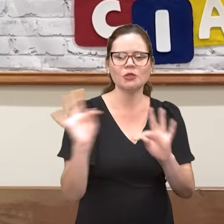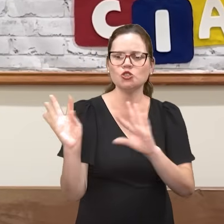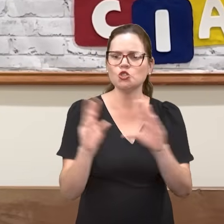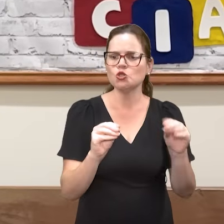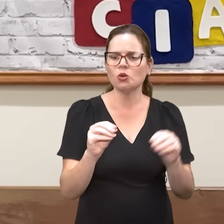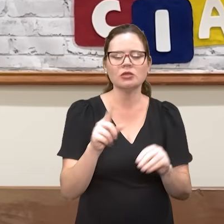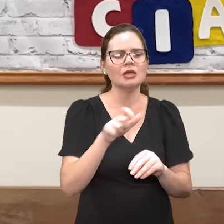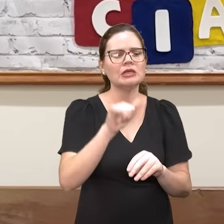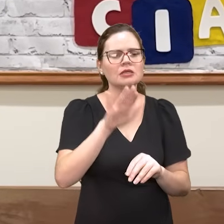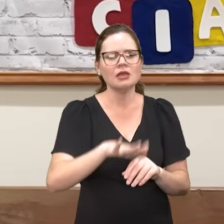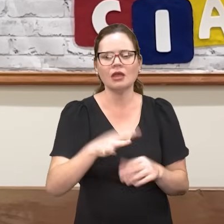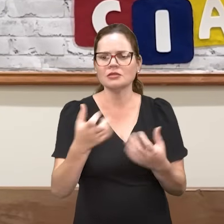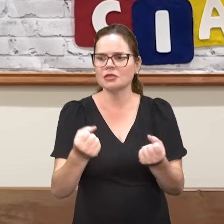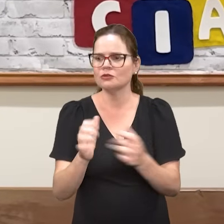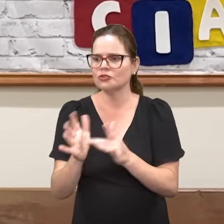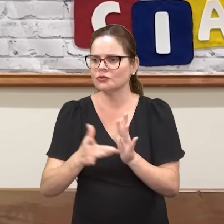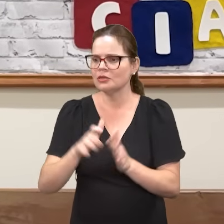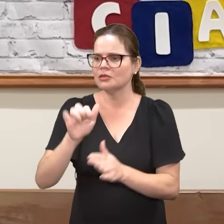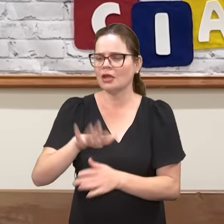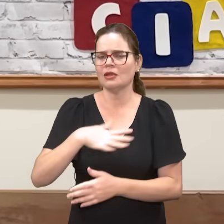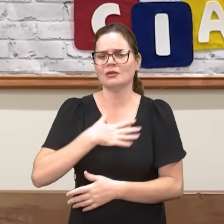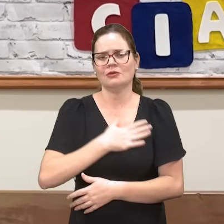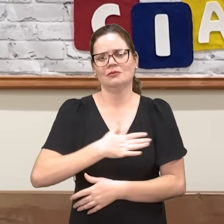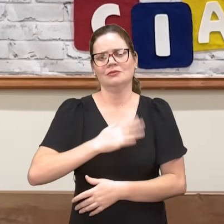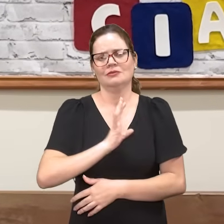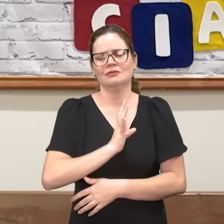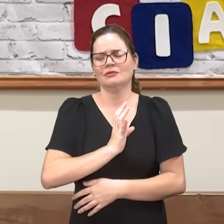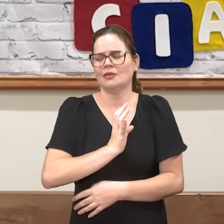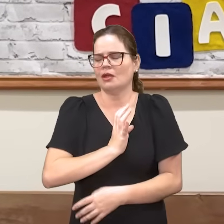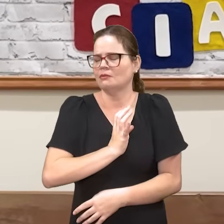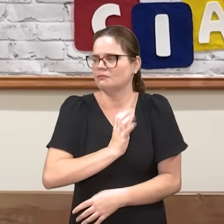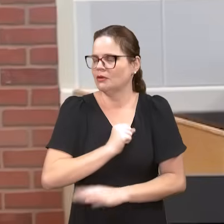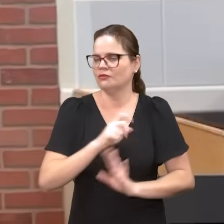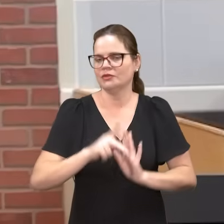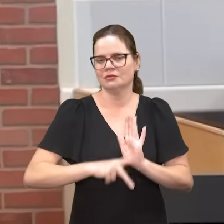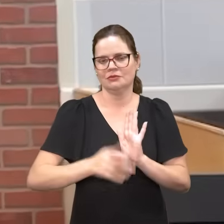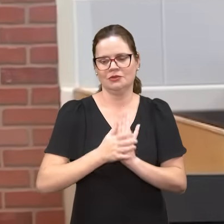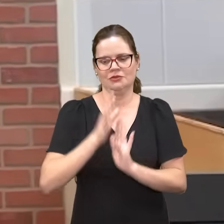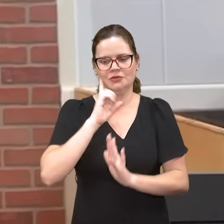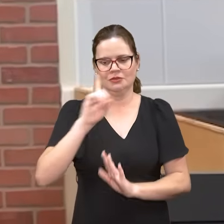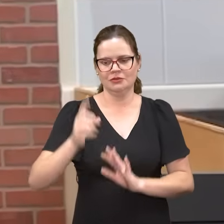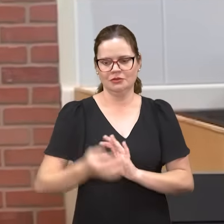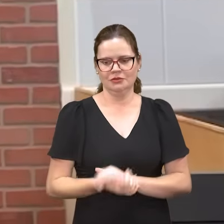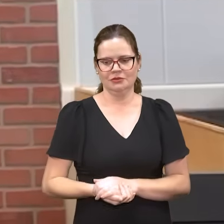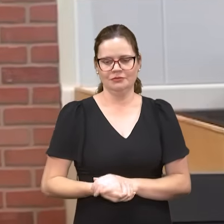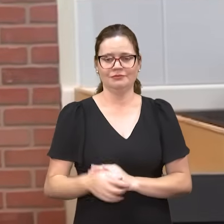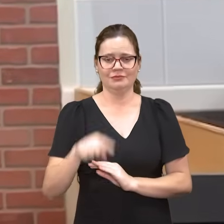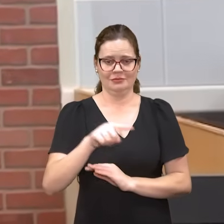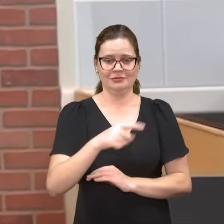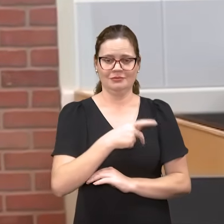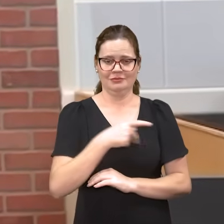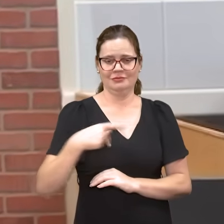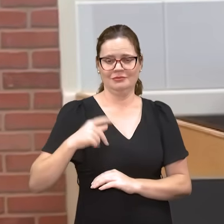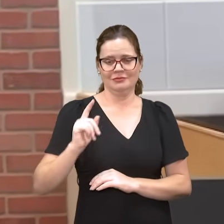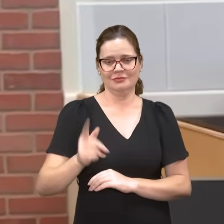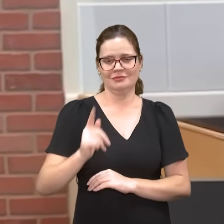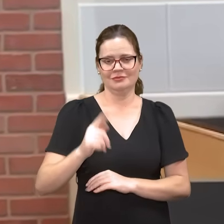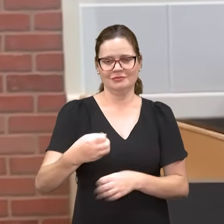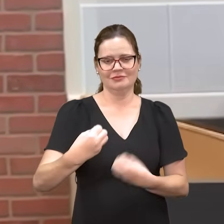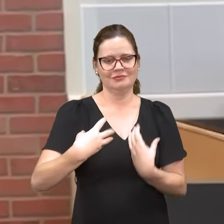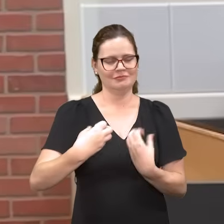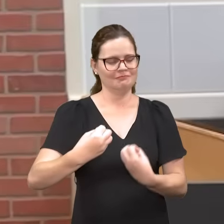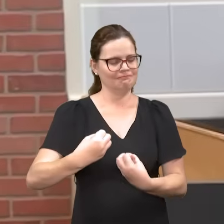todas essas, e ele tinha esse coração que amava a obra de Deus. Um homem que nos deixou um grande